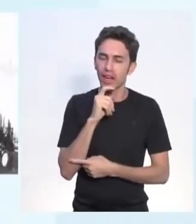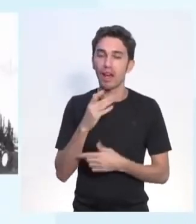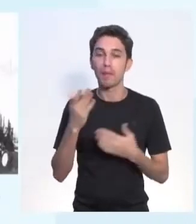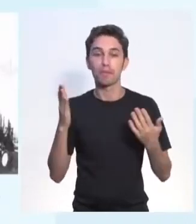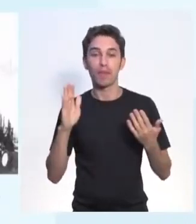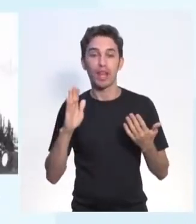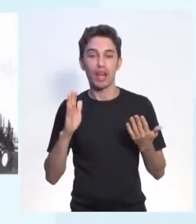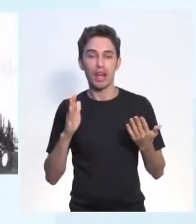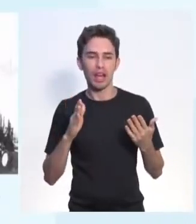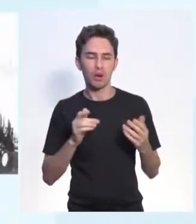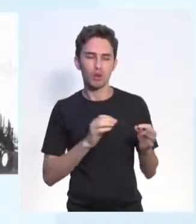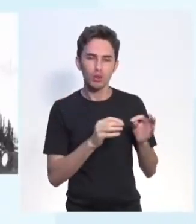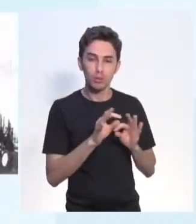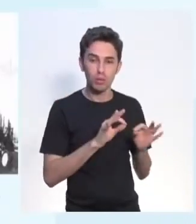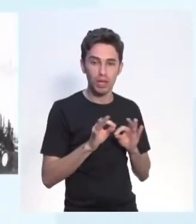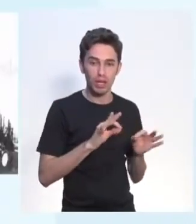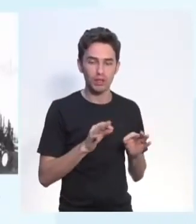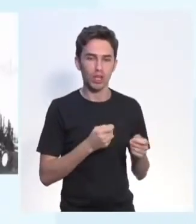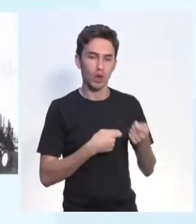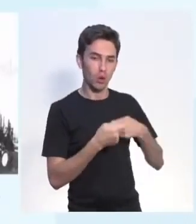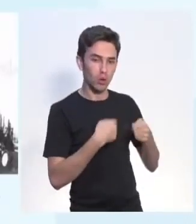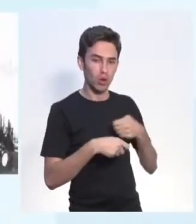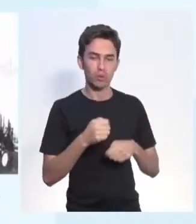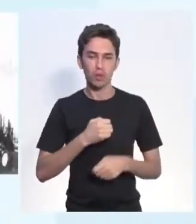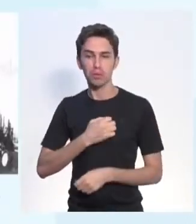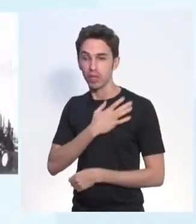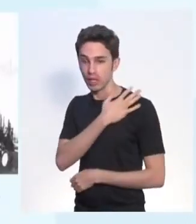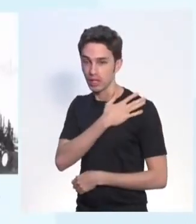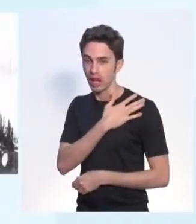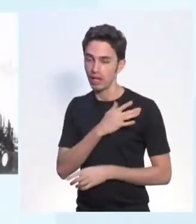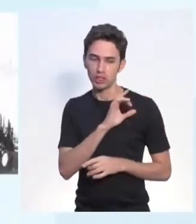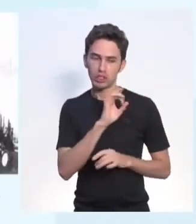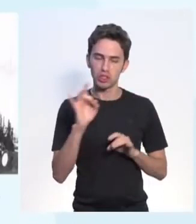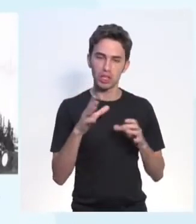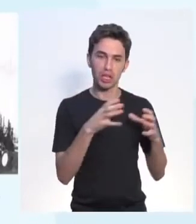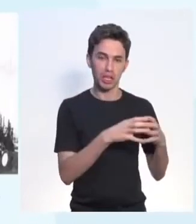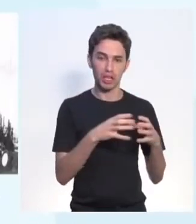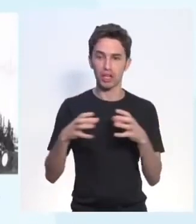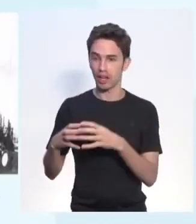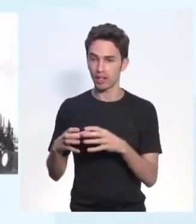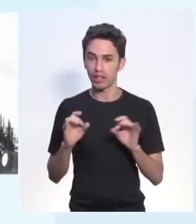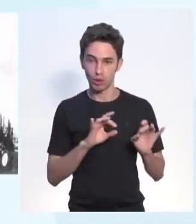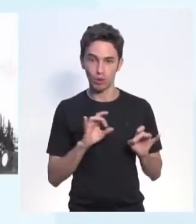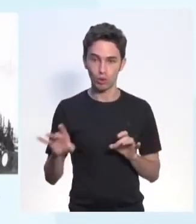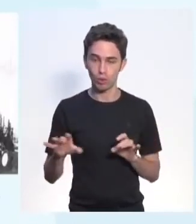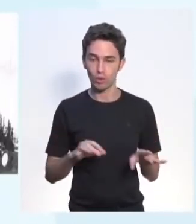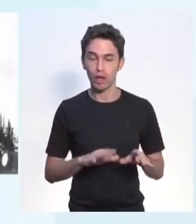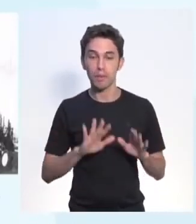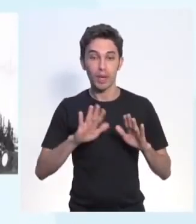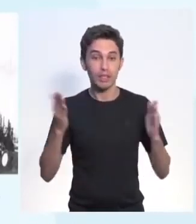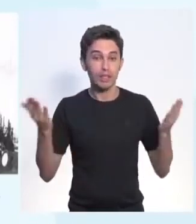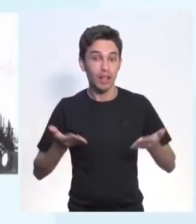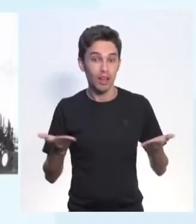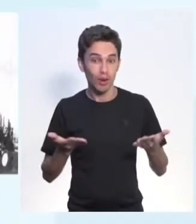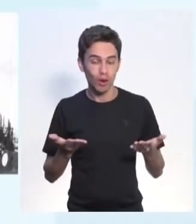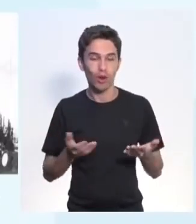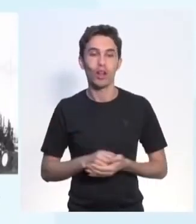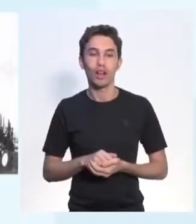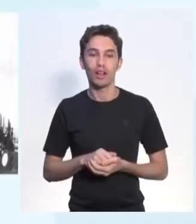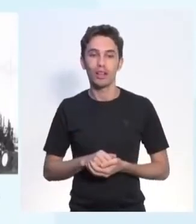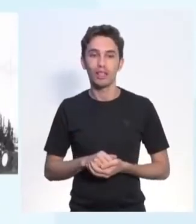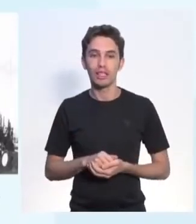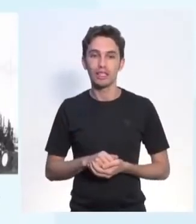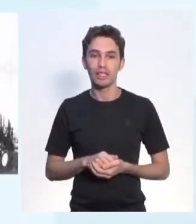e militares de ambos os lados. Agora, o bicho vai pegar aí. Por quê? Porque durante a Guerra